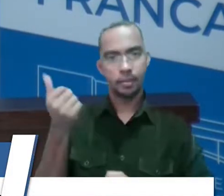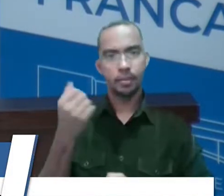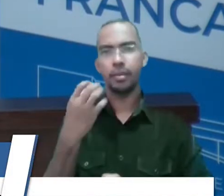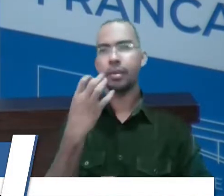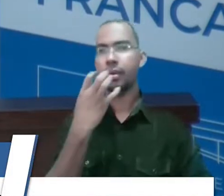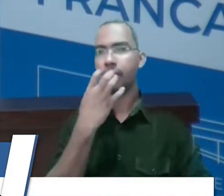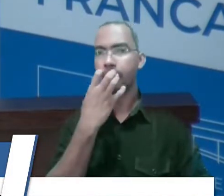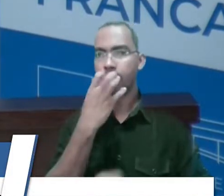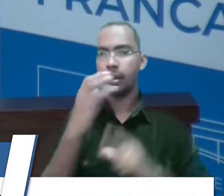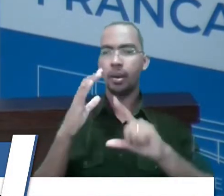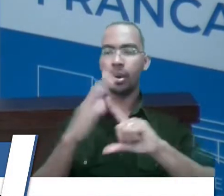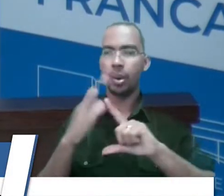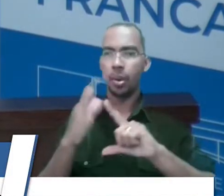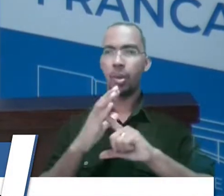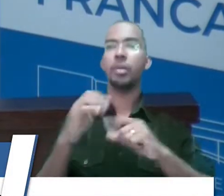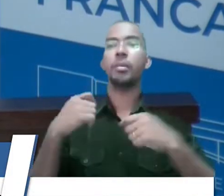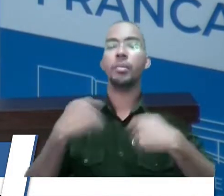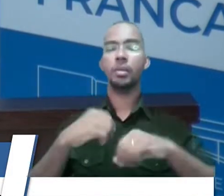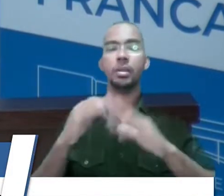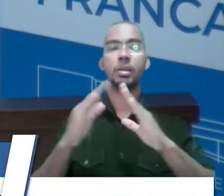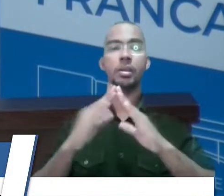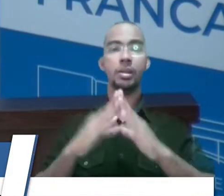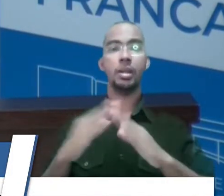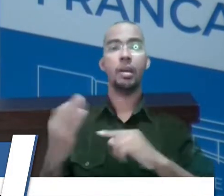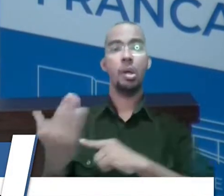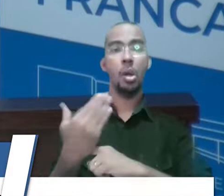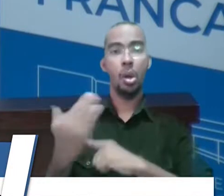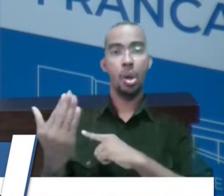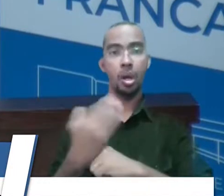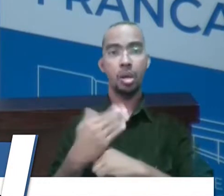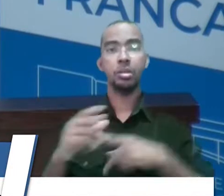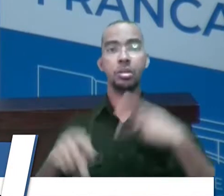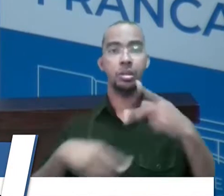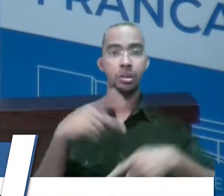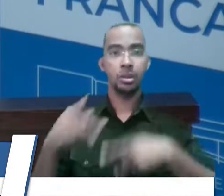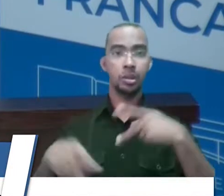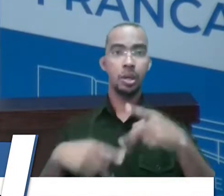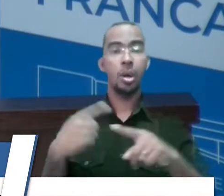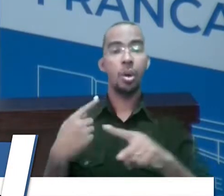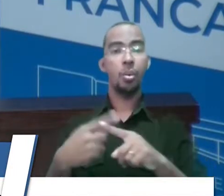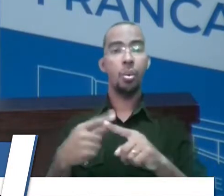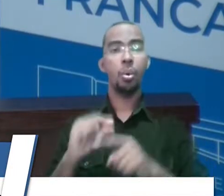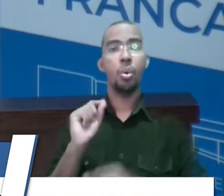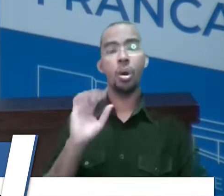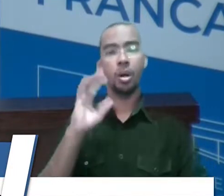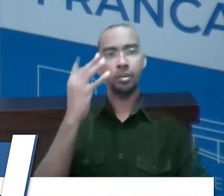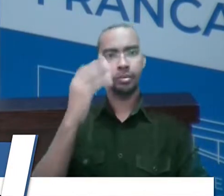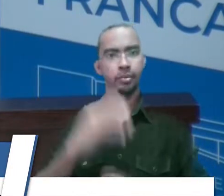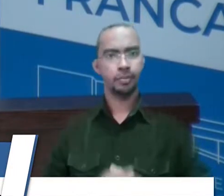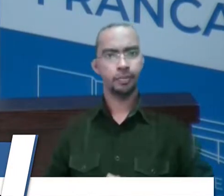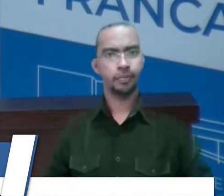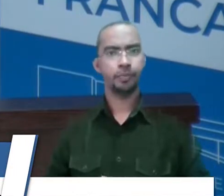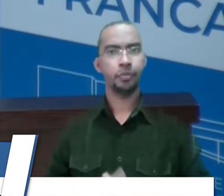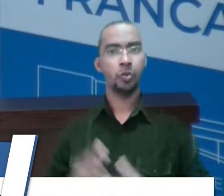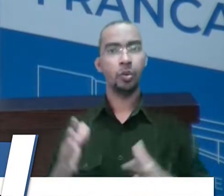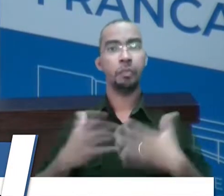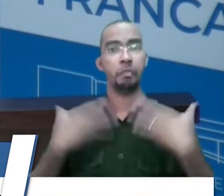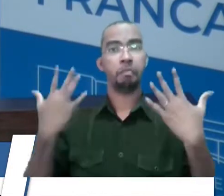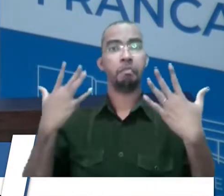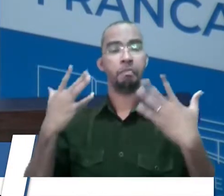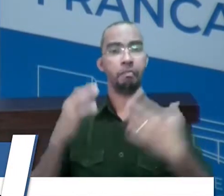melhorar, precisa, inclusive, da ajuda da população. Porque o que está acontecendo? De repente,